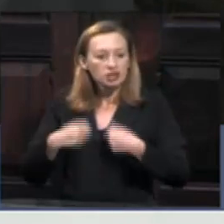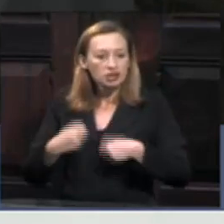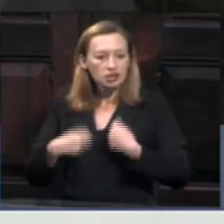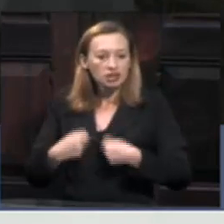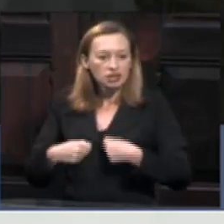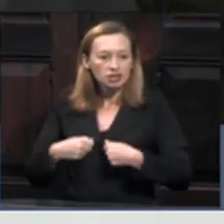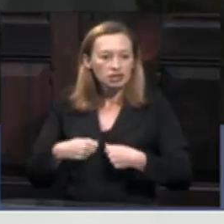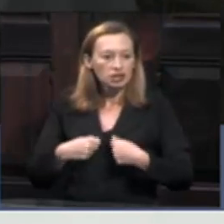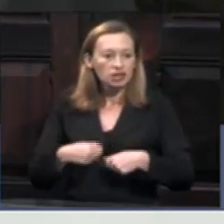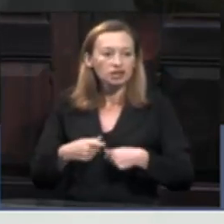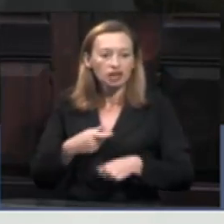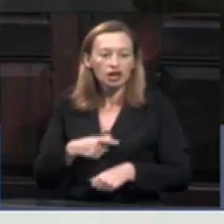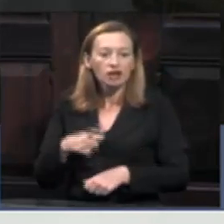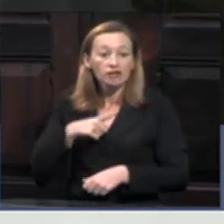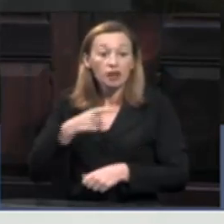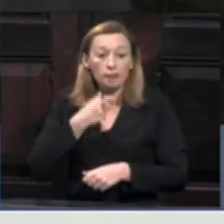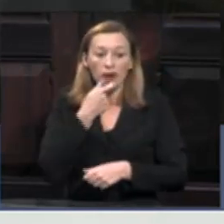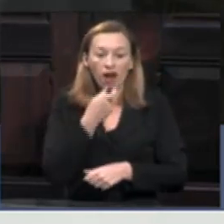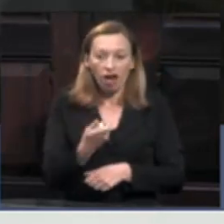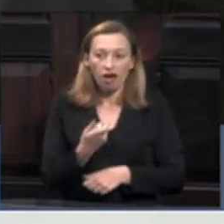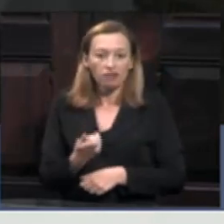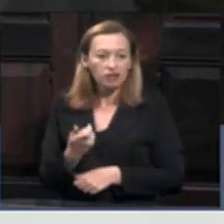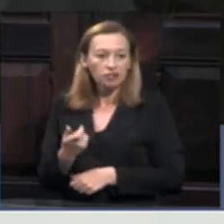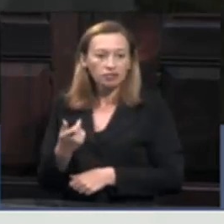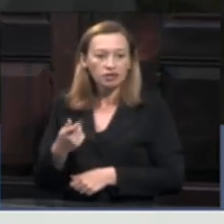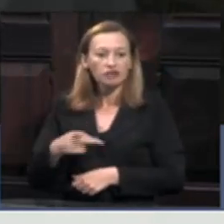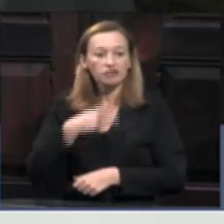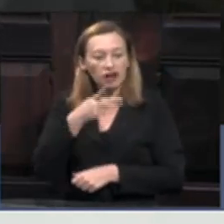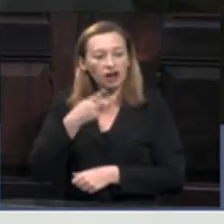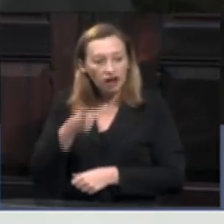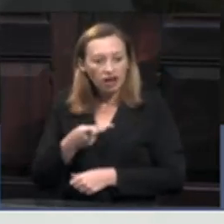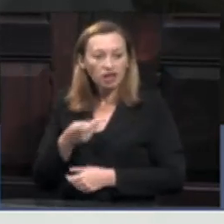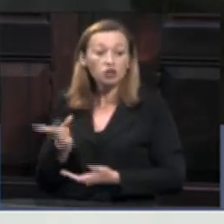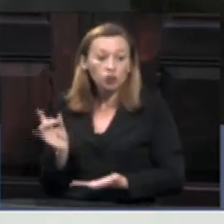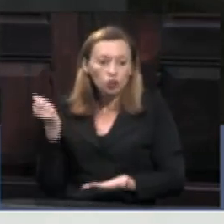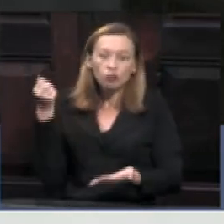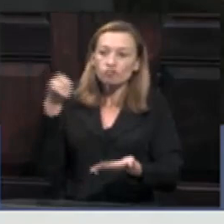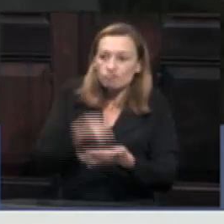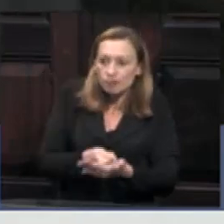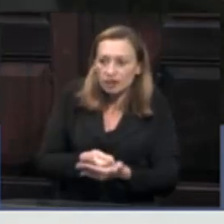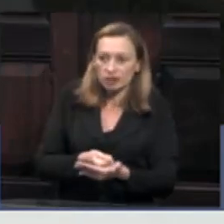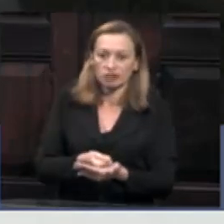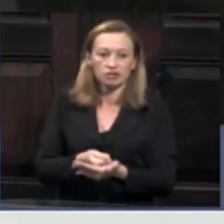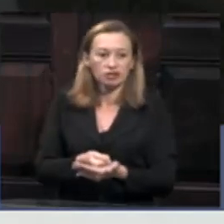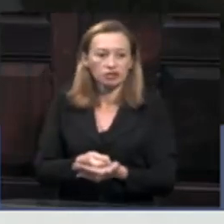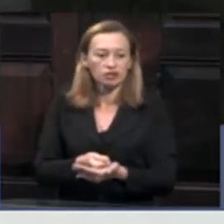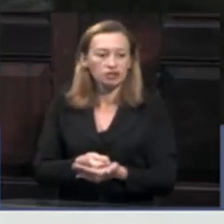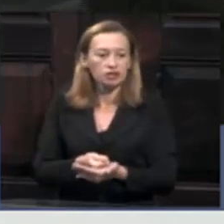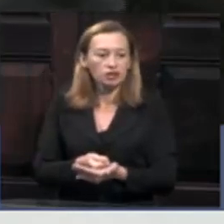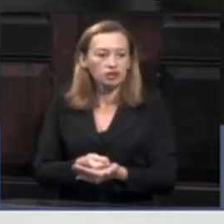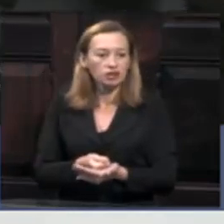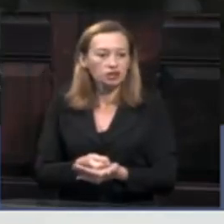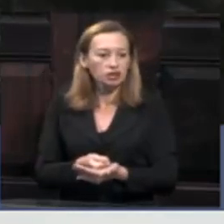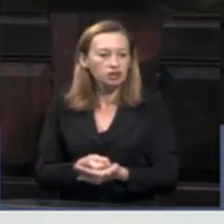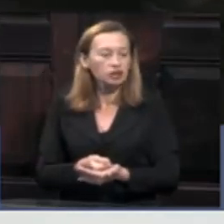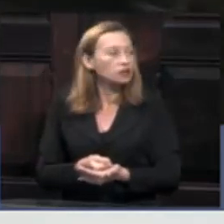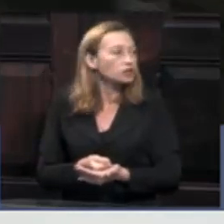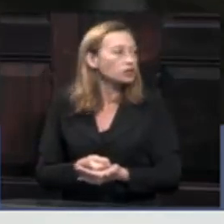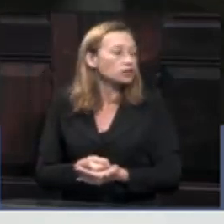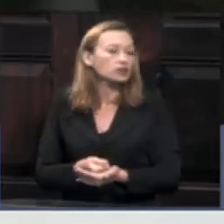vota. A palavra do deputado se transforma em voto. Palavra de deputado é voto. Não tem outra